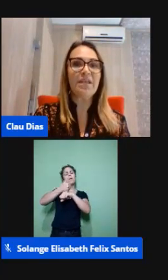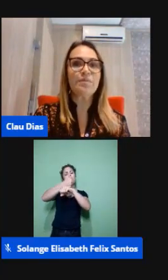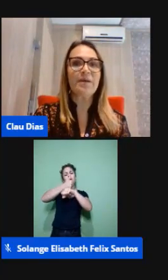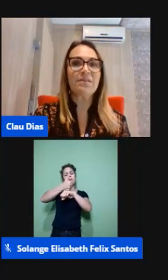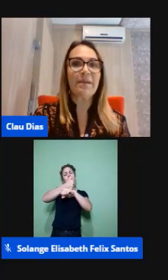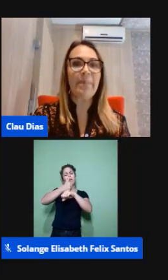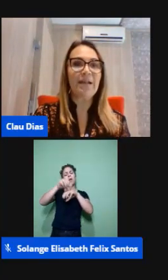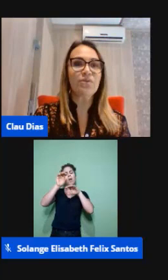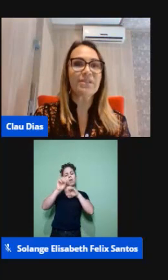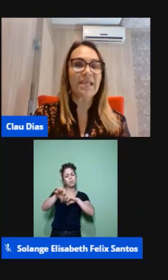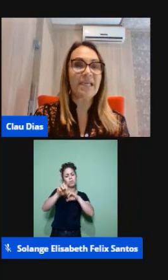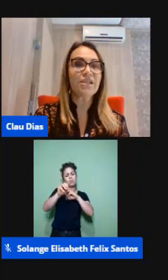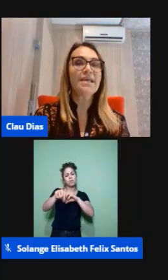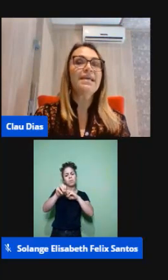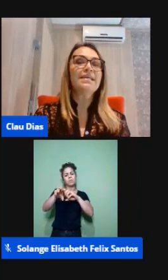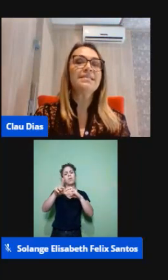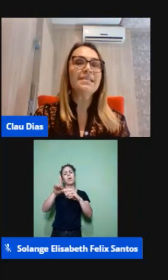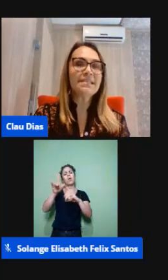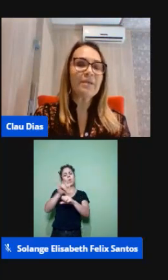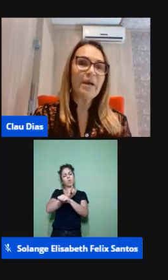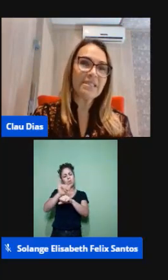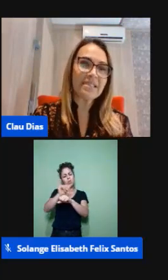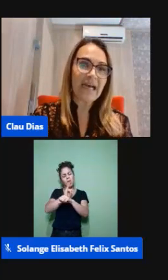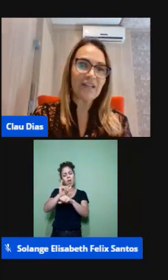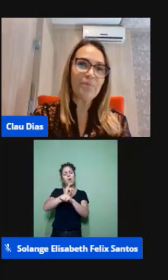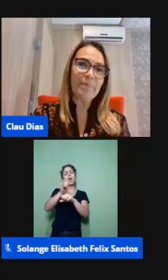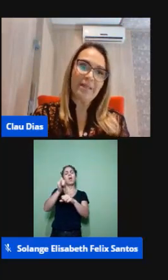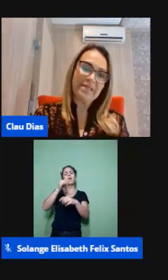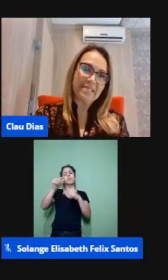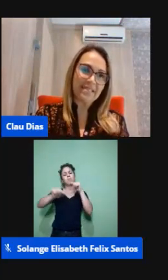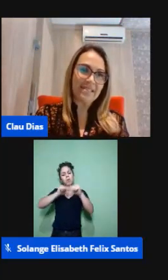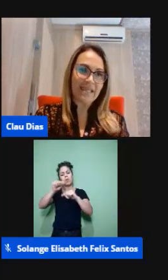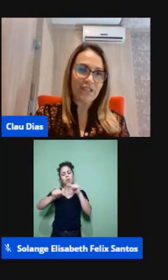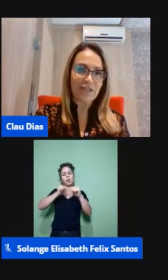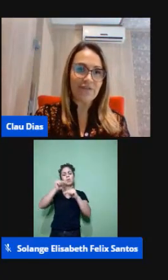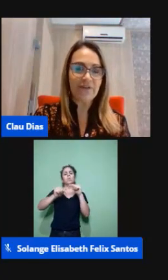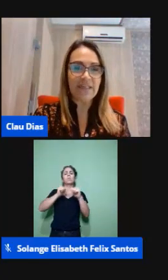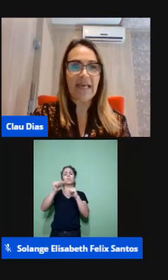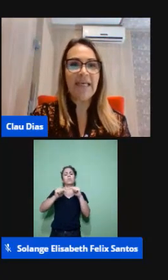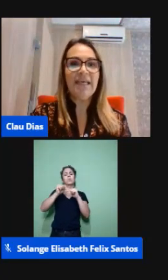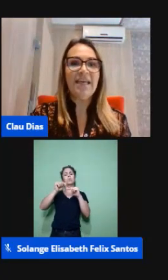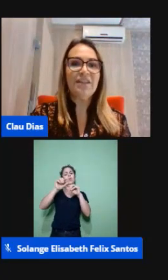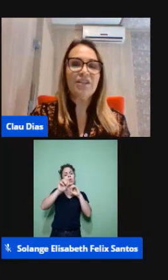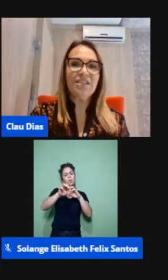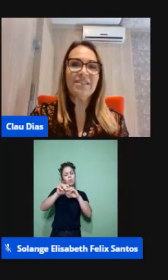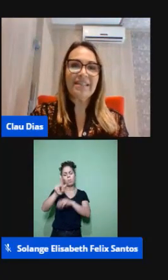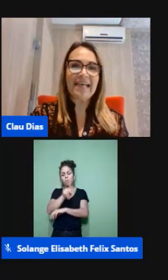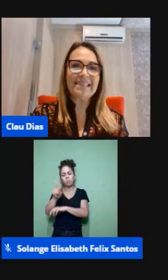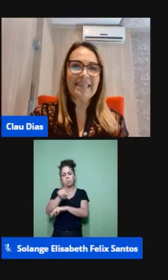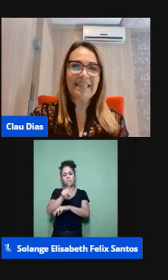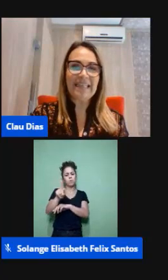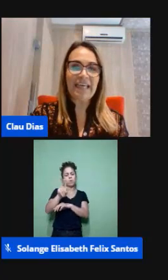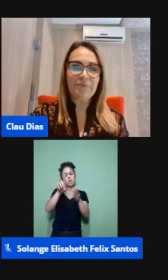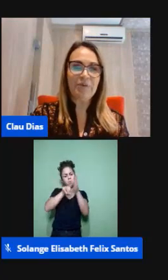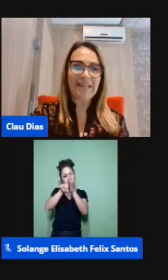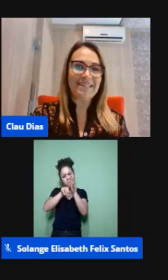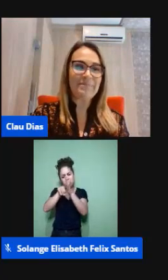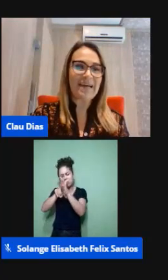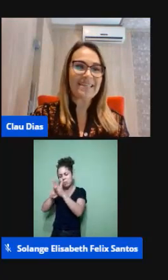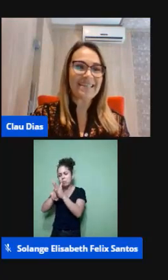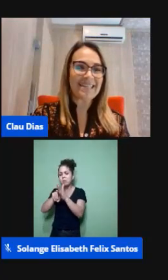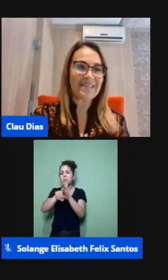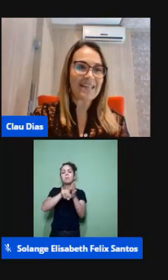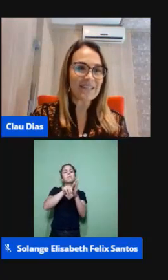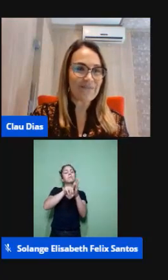oferecendo caminhos para o trabalho docente sistematizado pela pesquisa científica, né? Então, a gente traz aí, né, porque